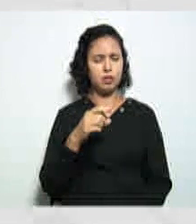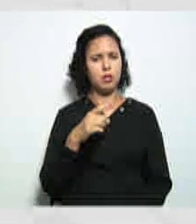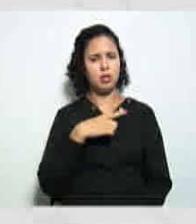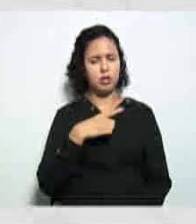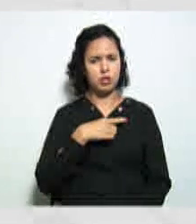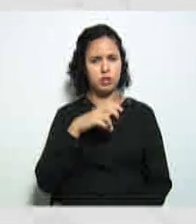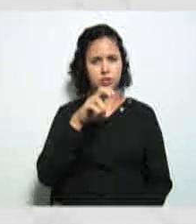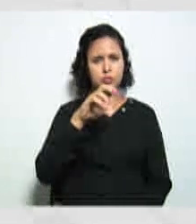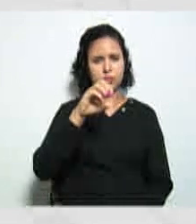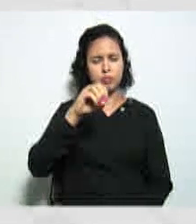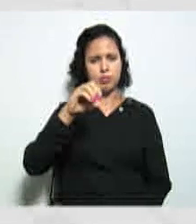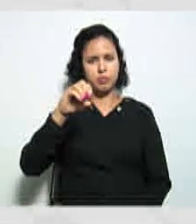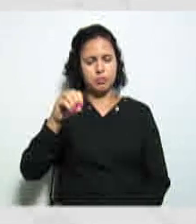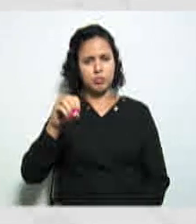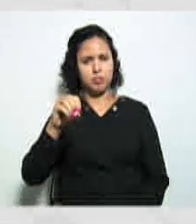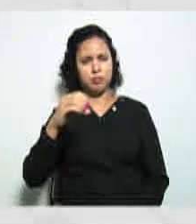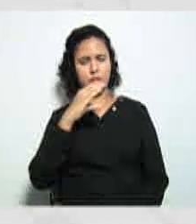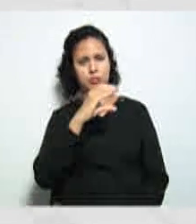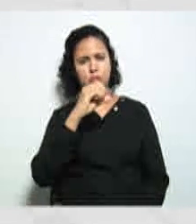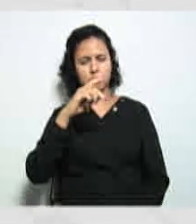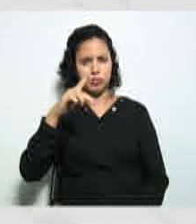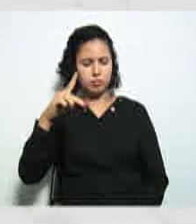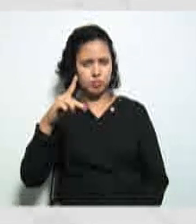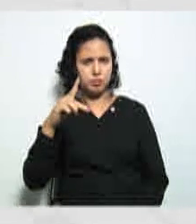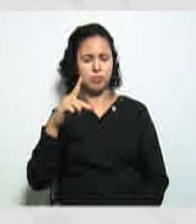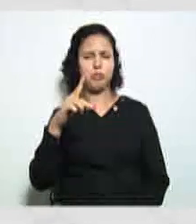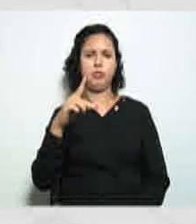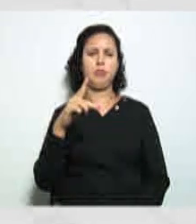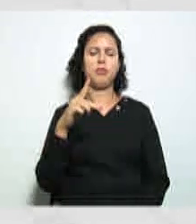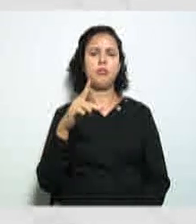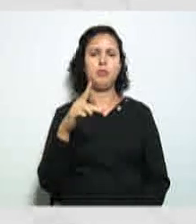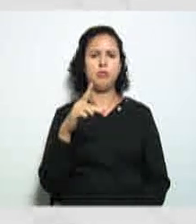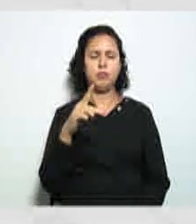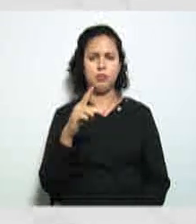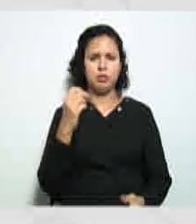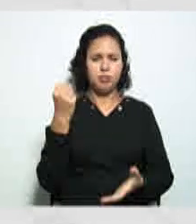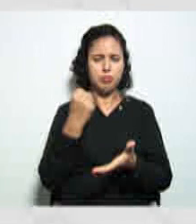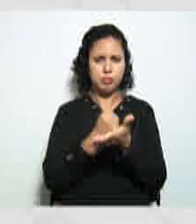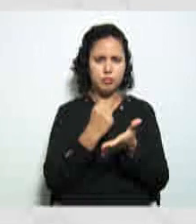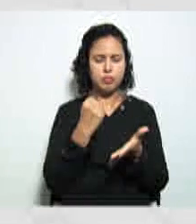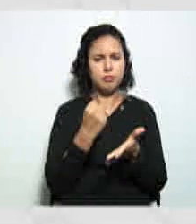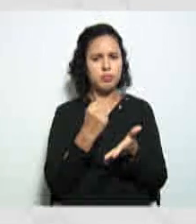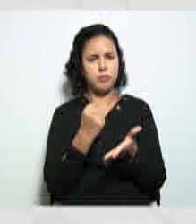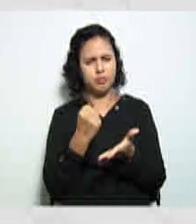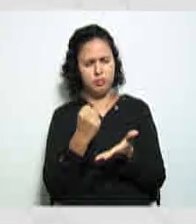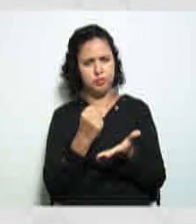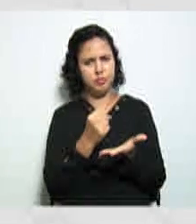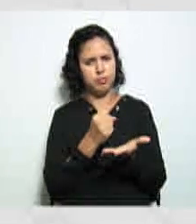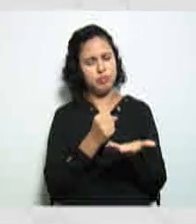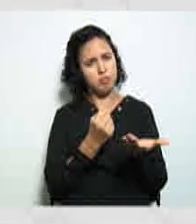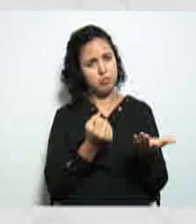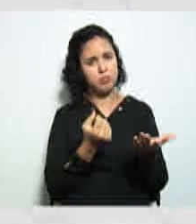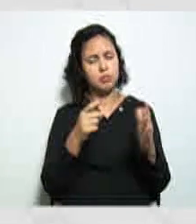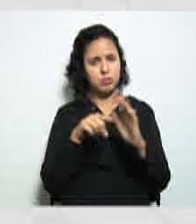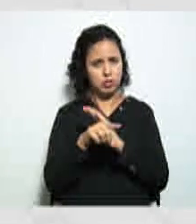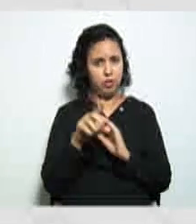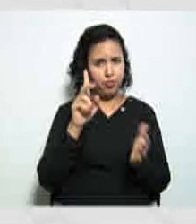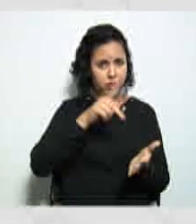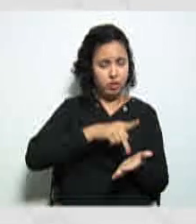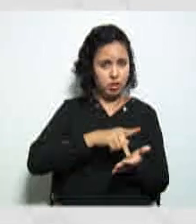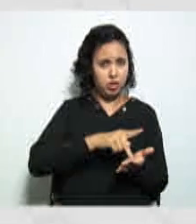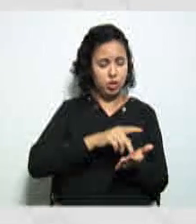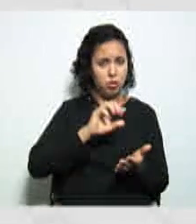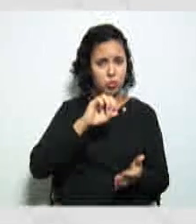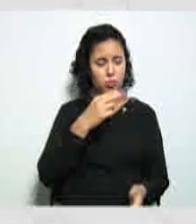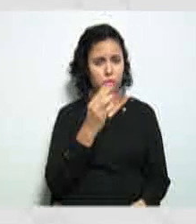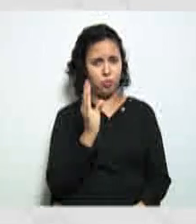cooperativas cadastradas na JUSER, que é a Junta Comercial do Estado de Rondônia. É isso mesmo que a gente viu na aula, professora?